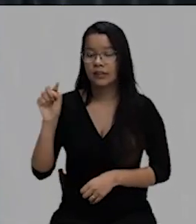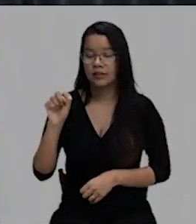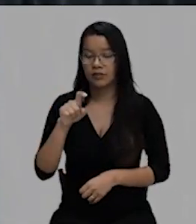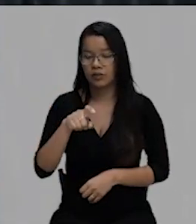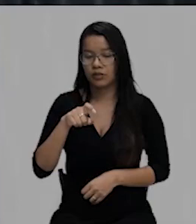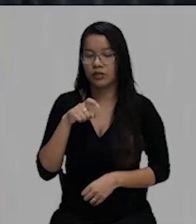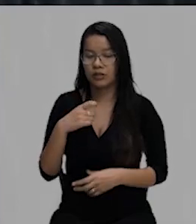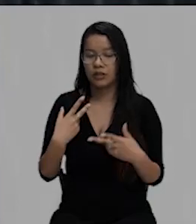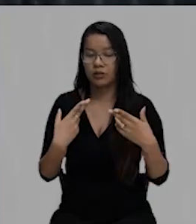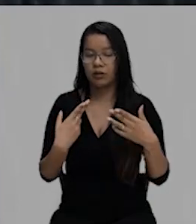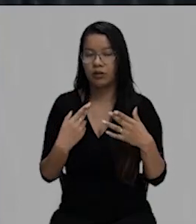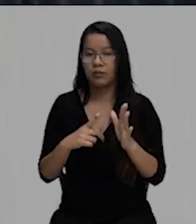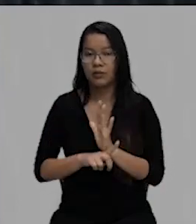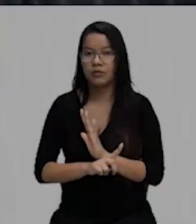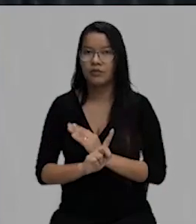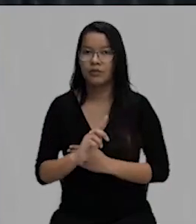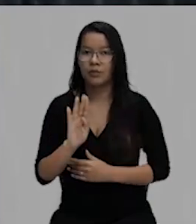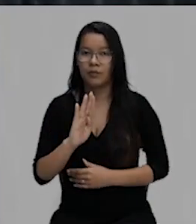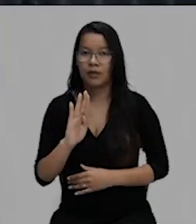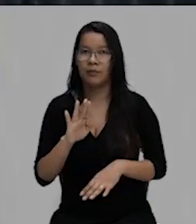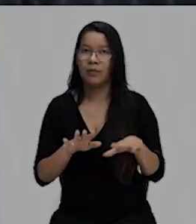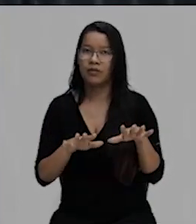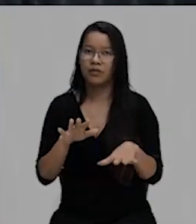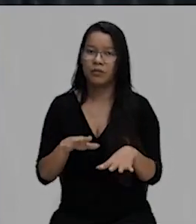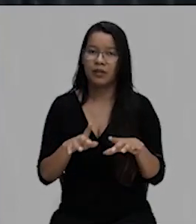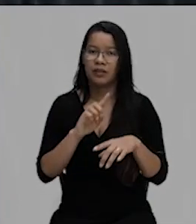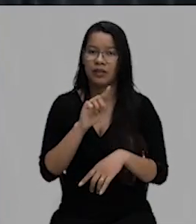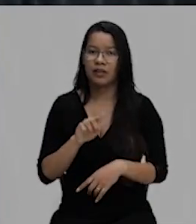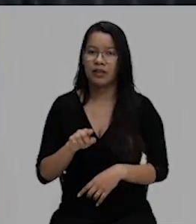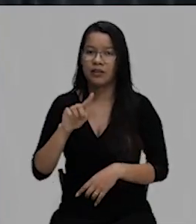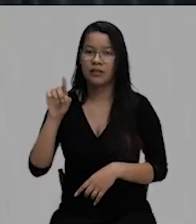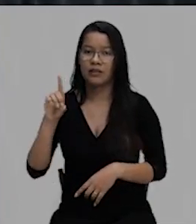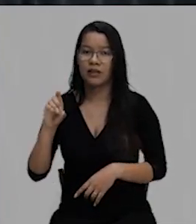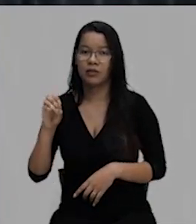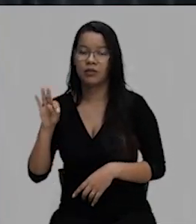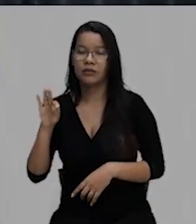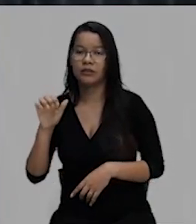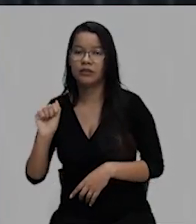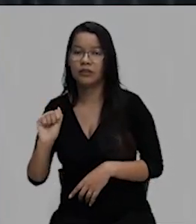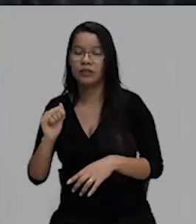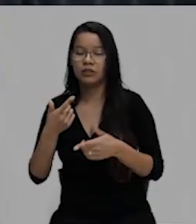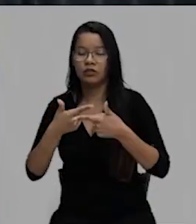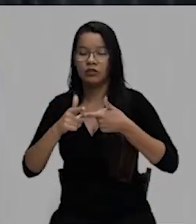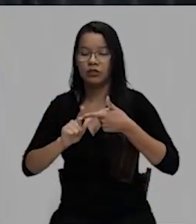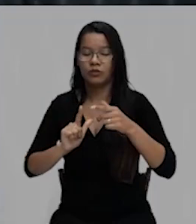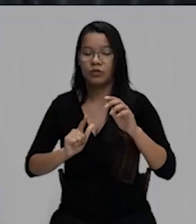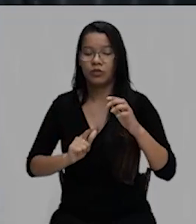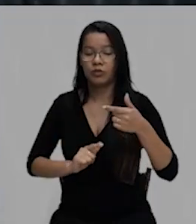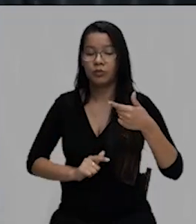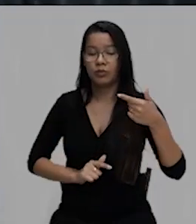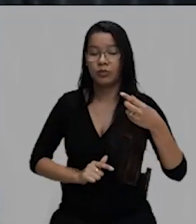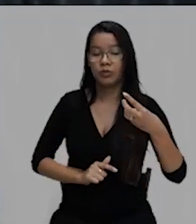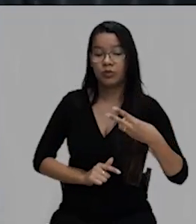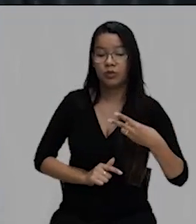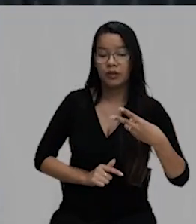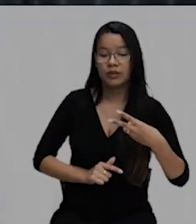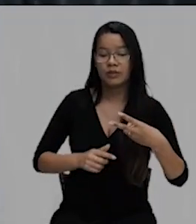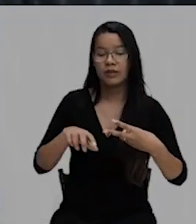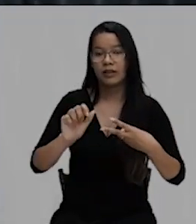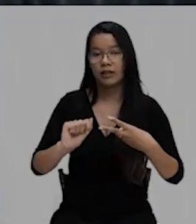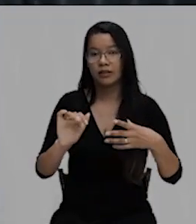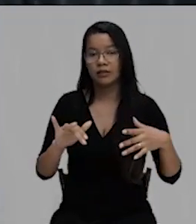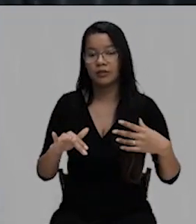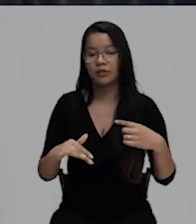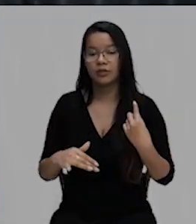igual a menos b mais ou menos a raiz do delta dividido por 2a. Substituindo essas informações, eu vou ter x igual